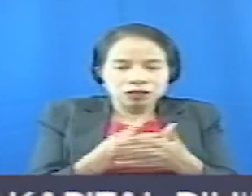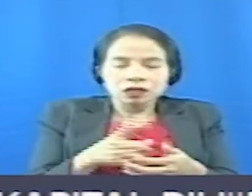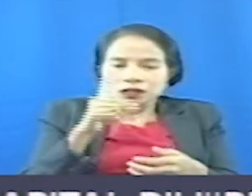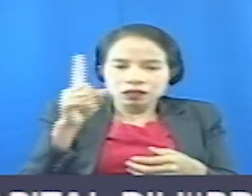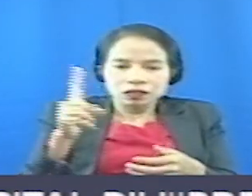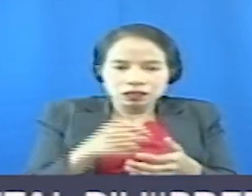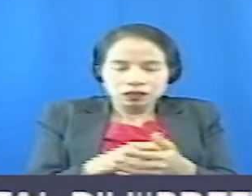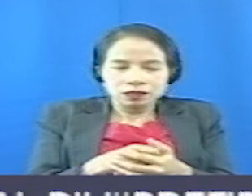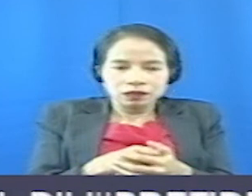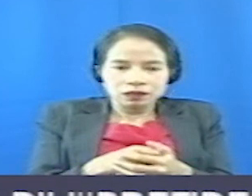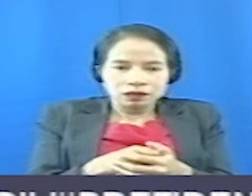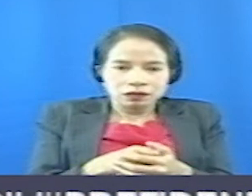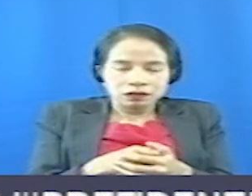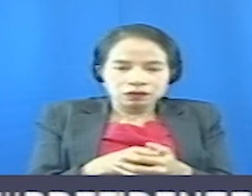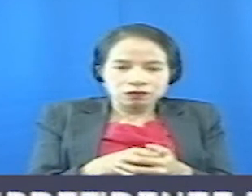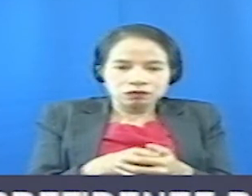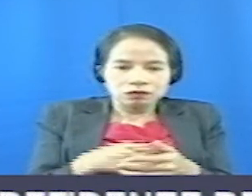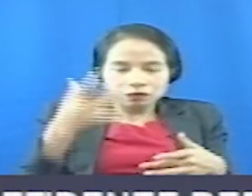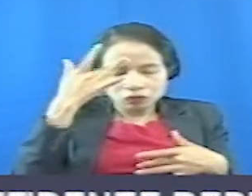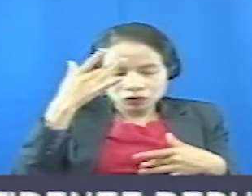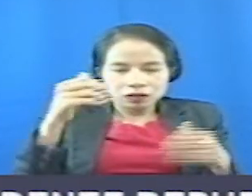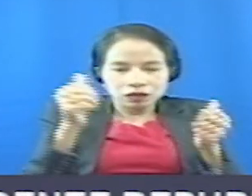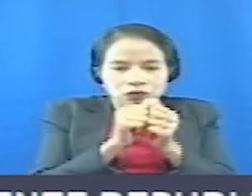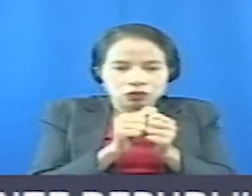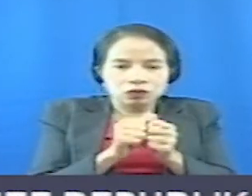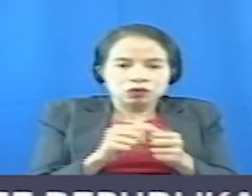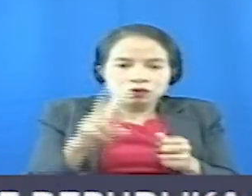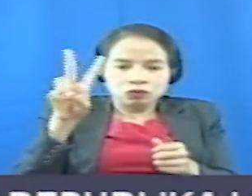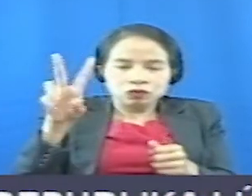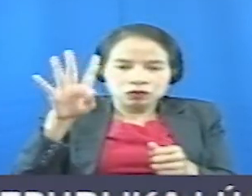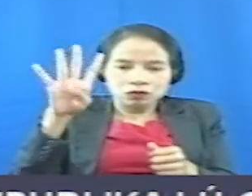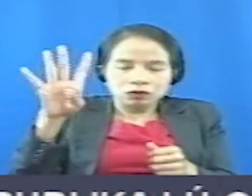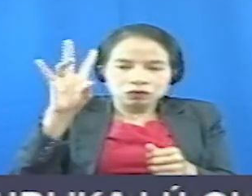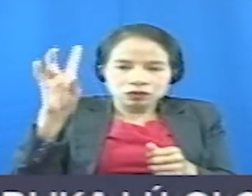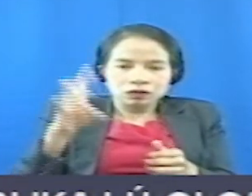e caso ativo Hamutukoto 247.